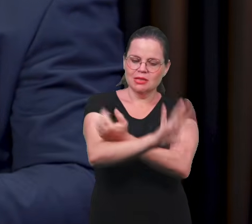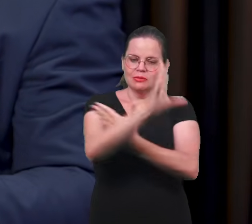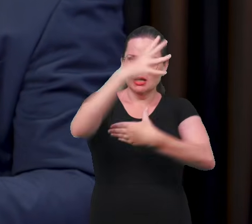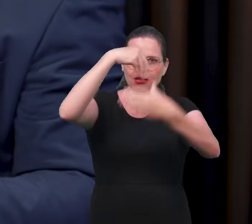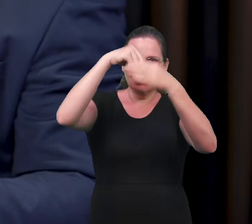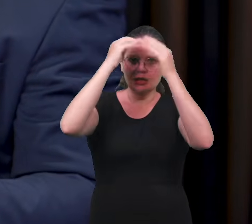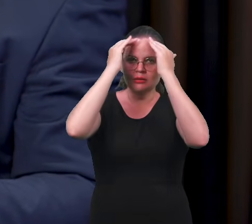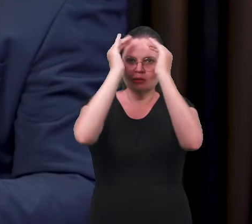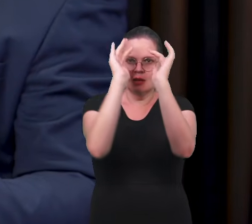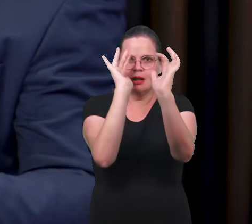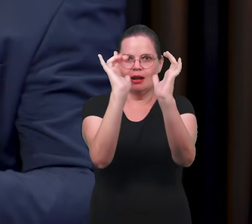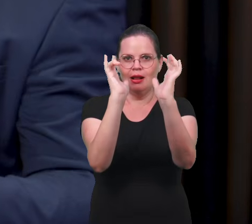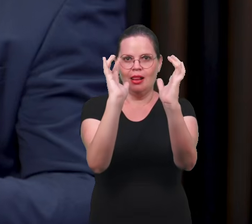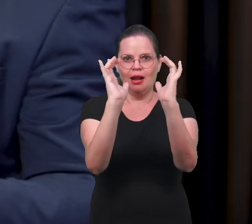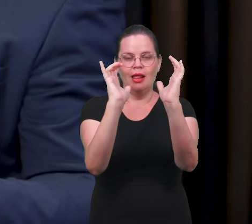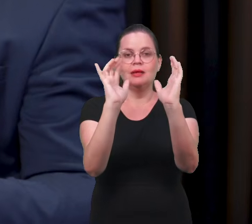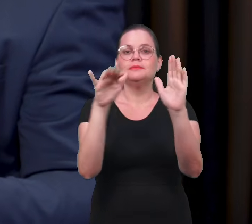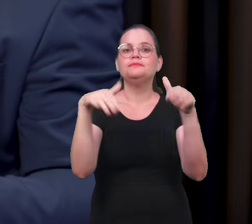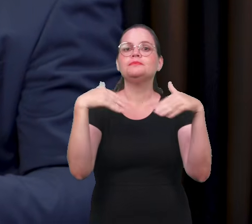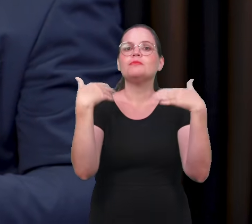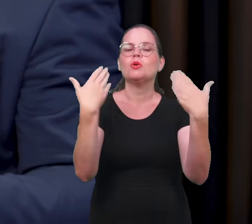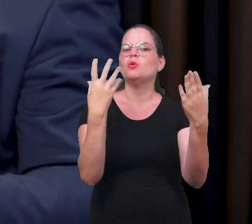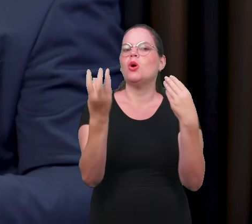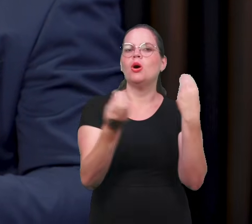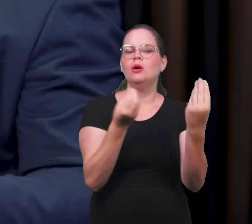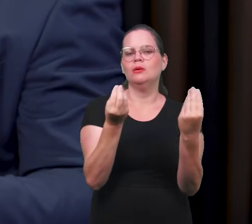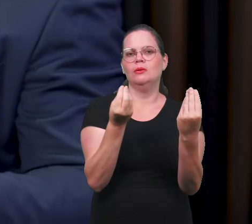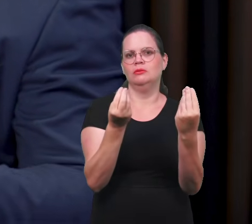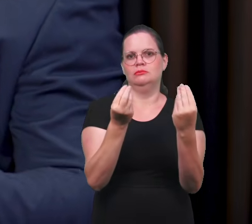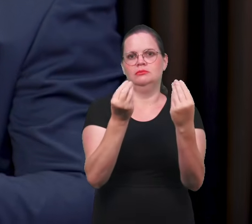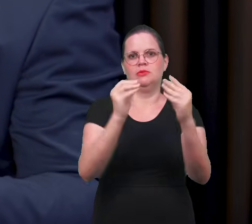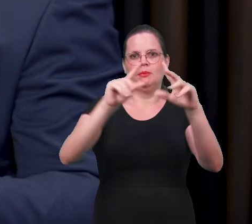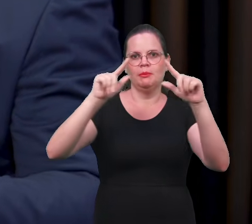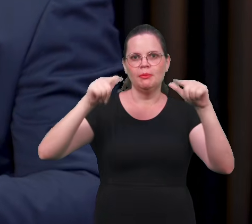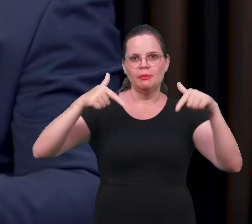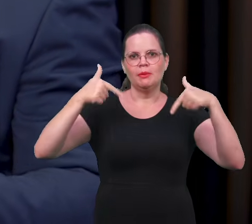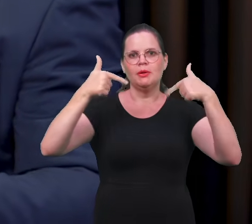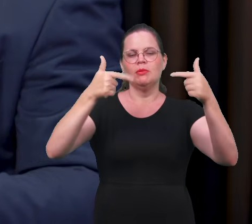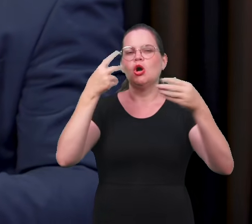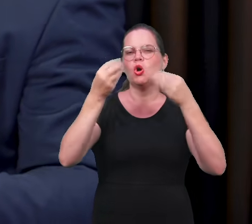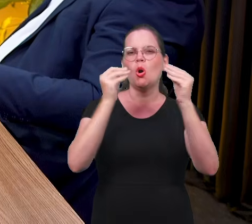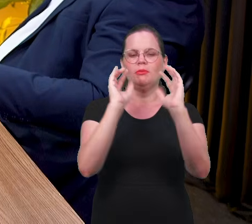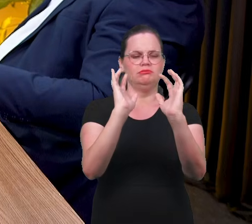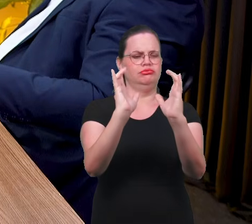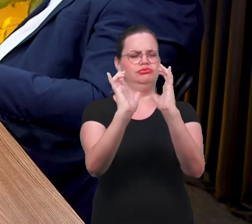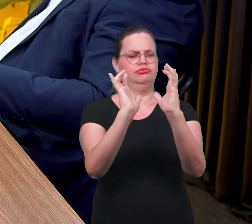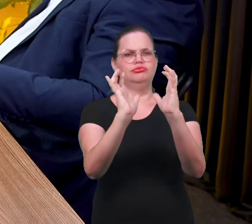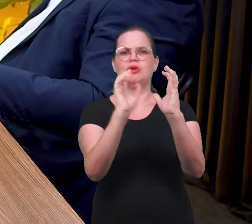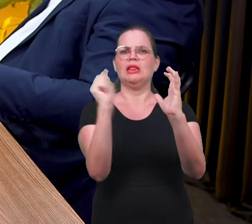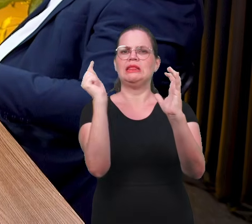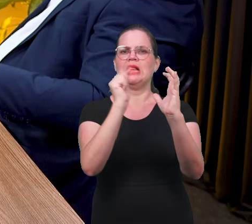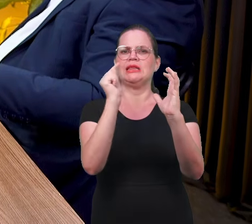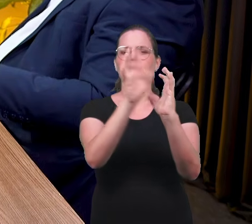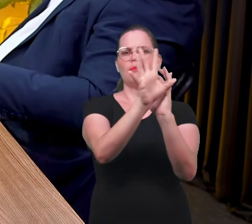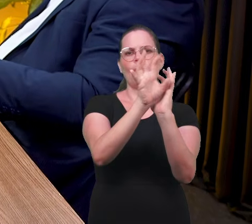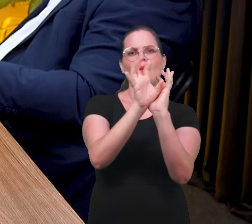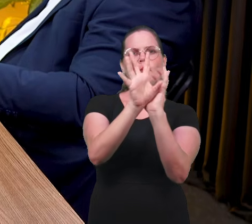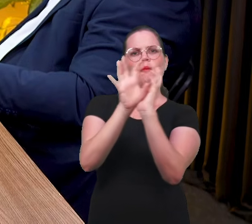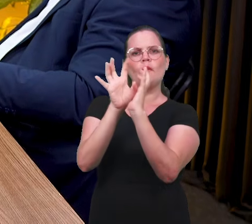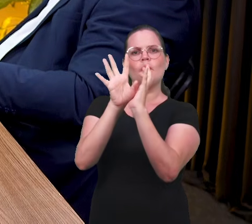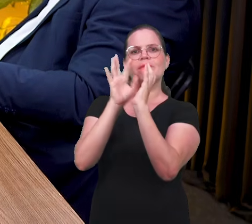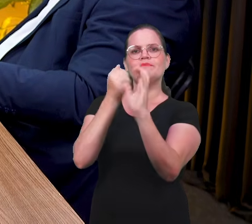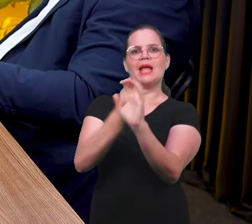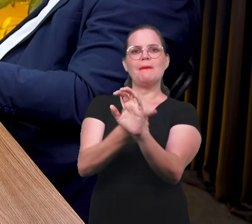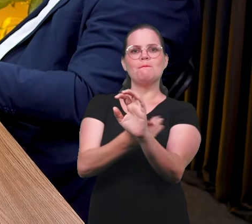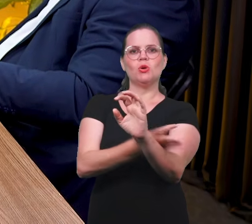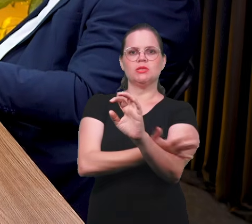processam, qual a interferência desse coração emocional. E nós tomamos